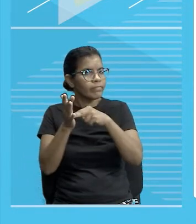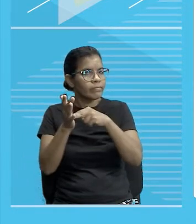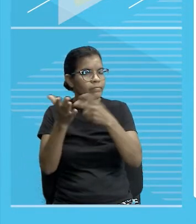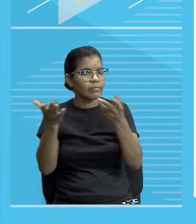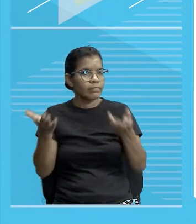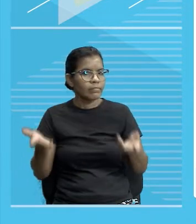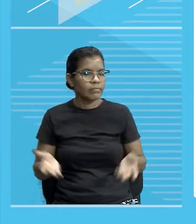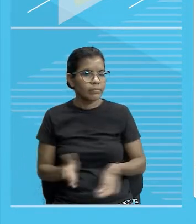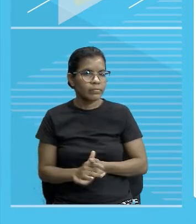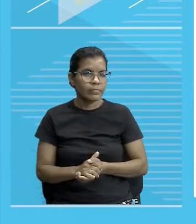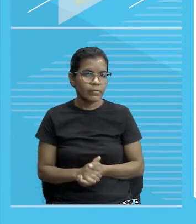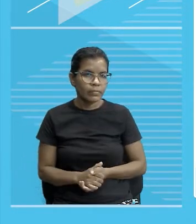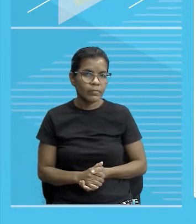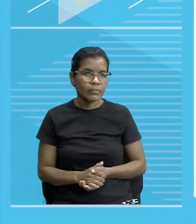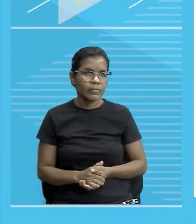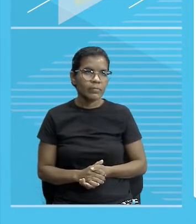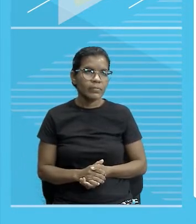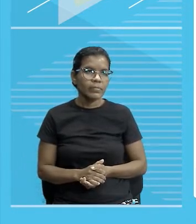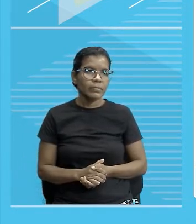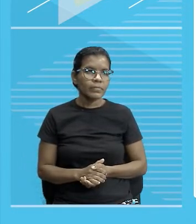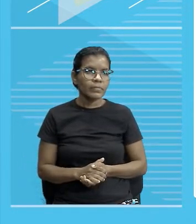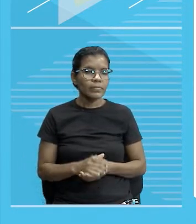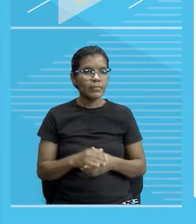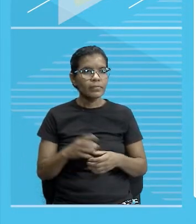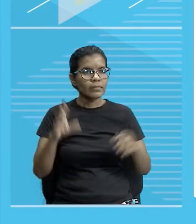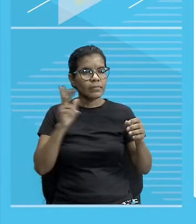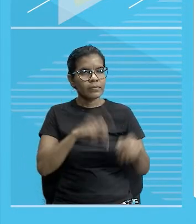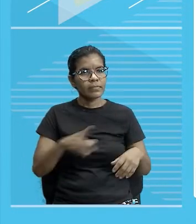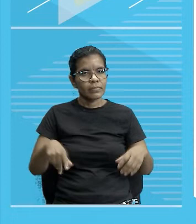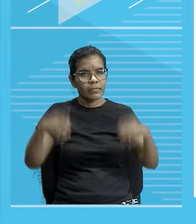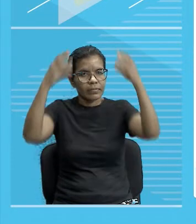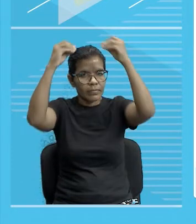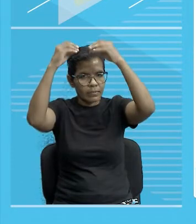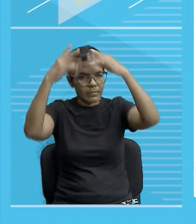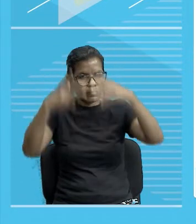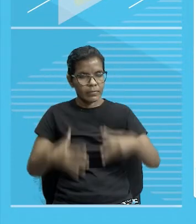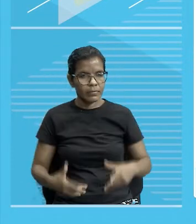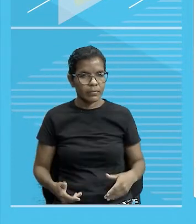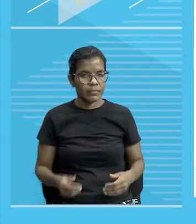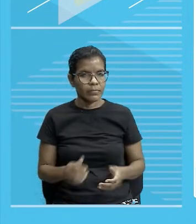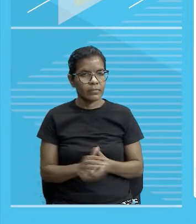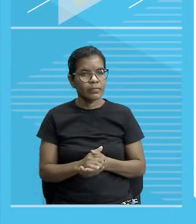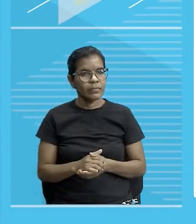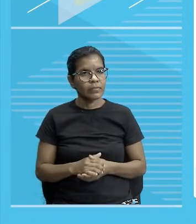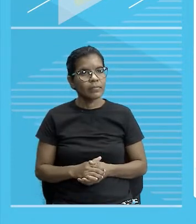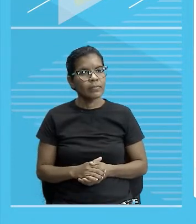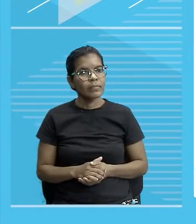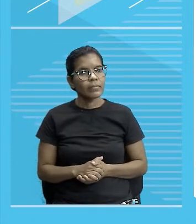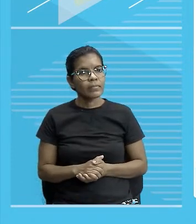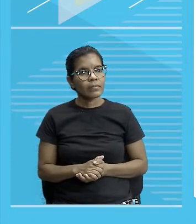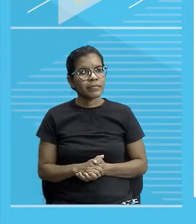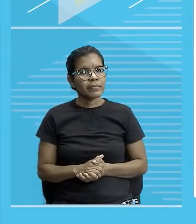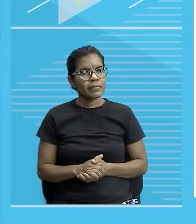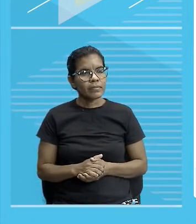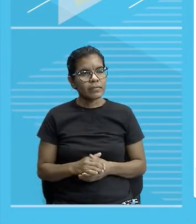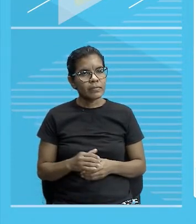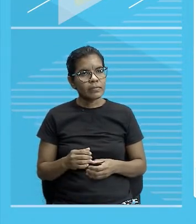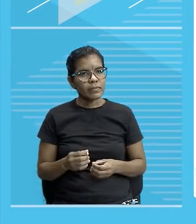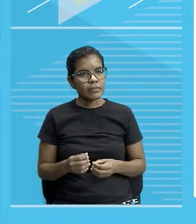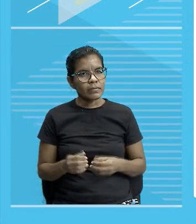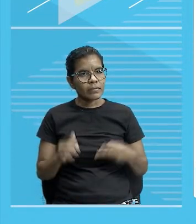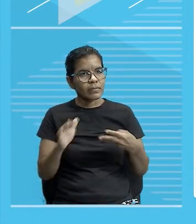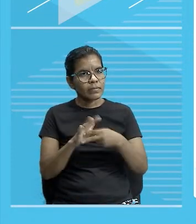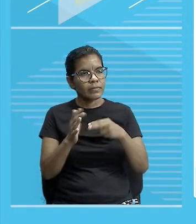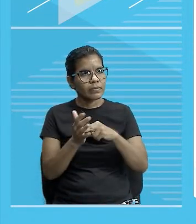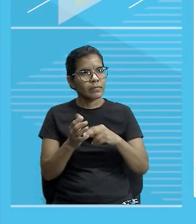retroação vou explicar para vocês o que seria retroação é tipo assim